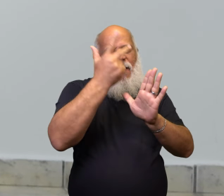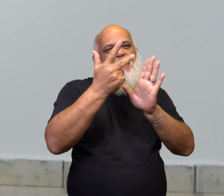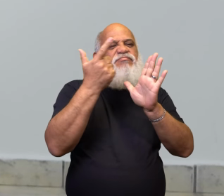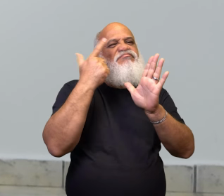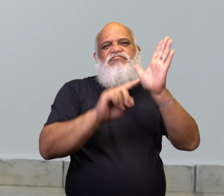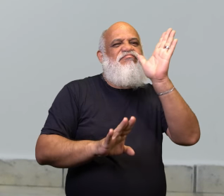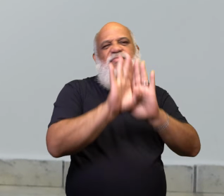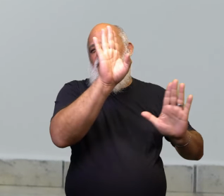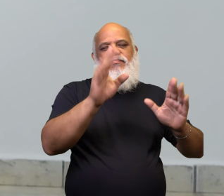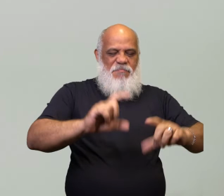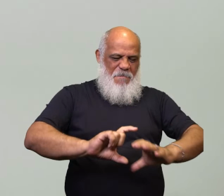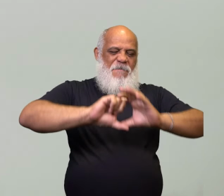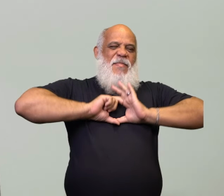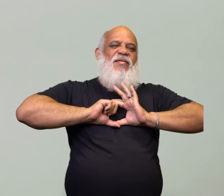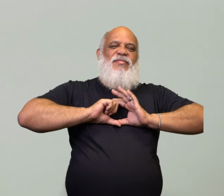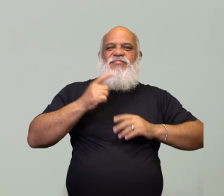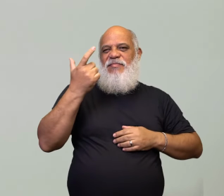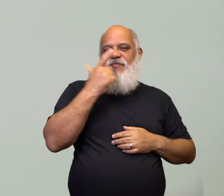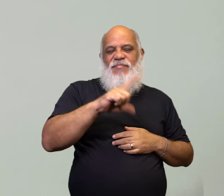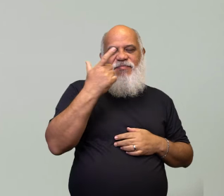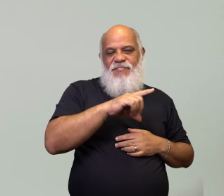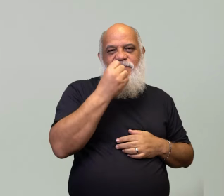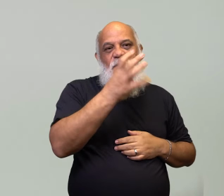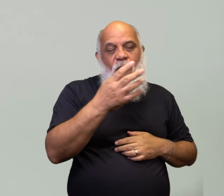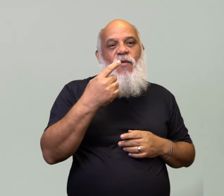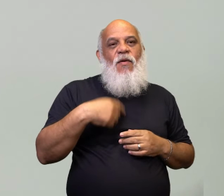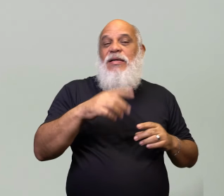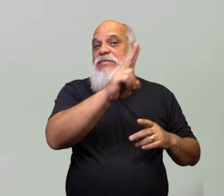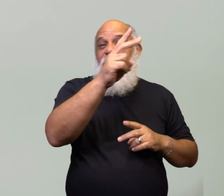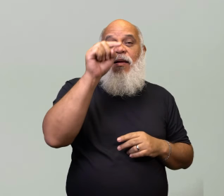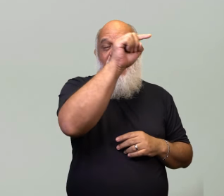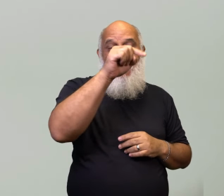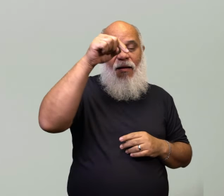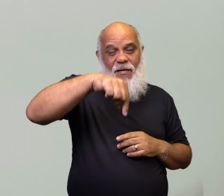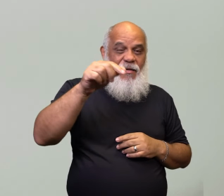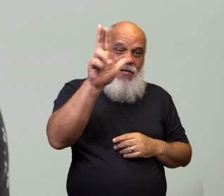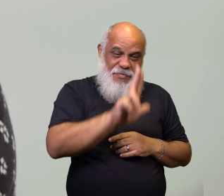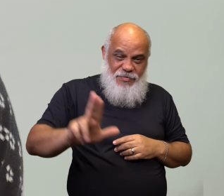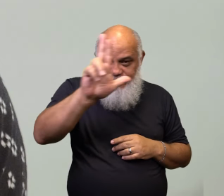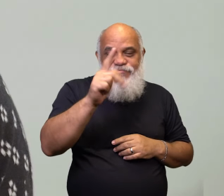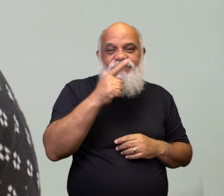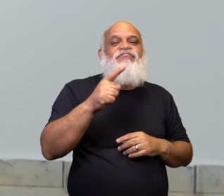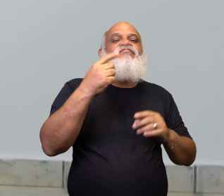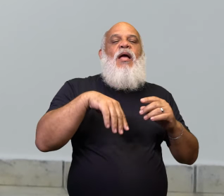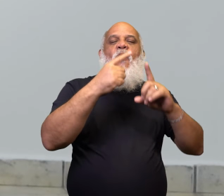a gente tinha na nossa cidade. É, então, um concurso de dança. Vamos,